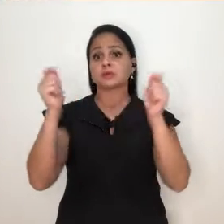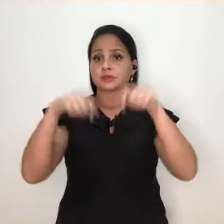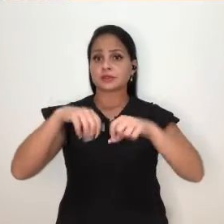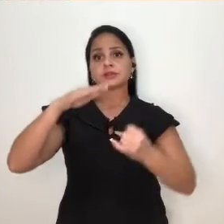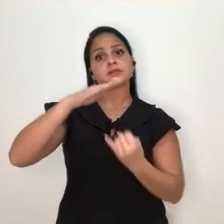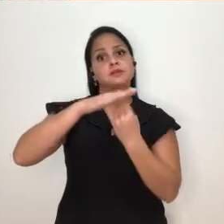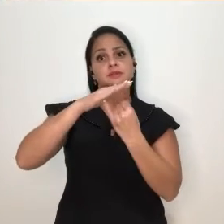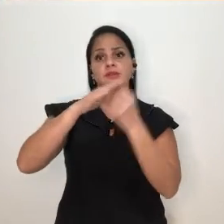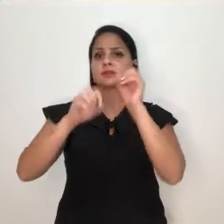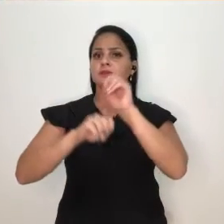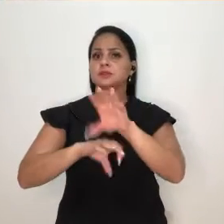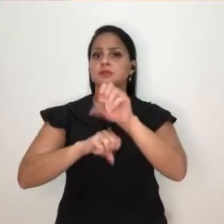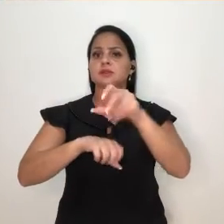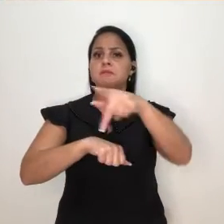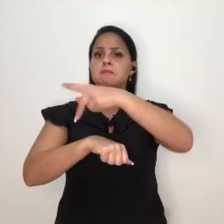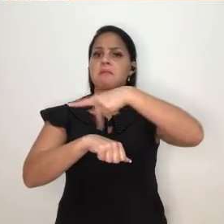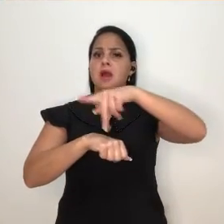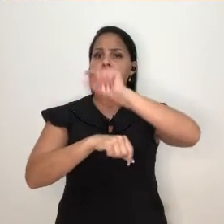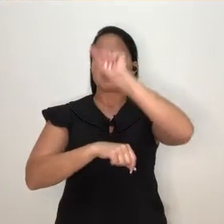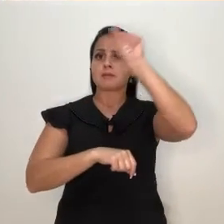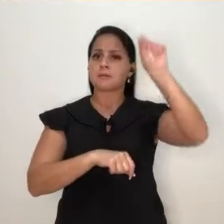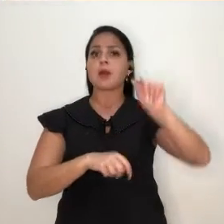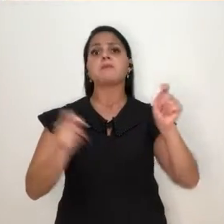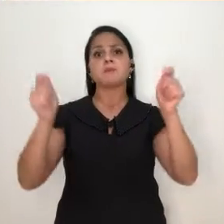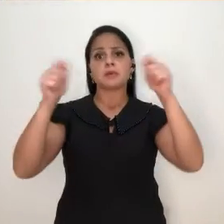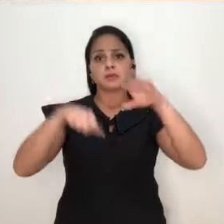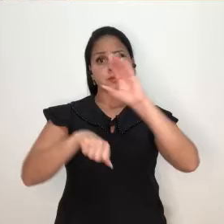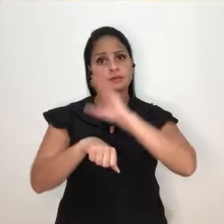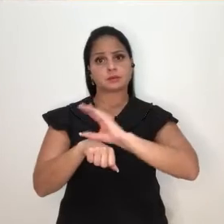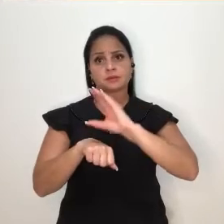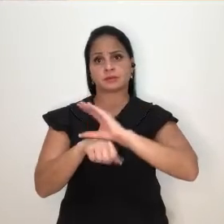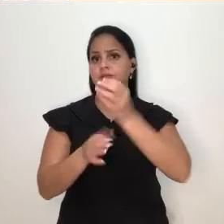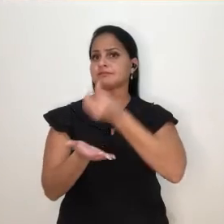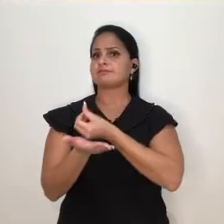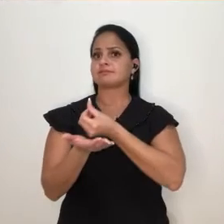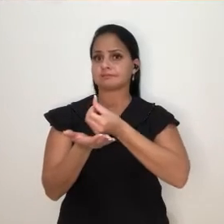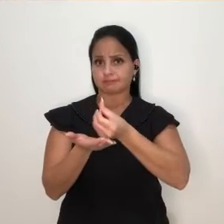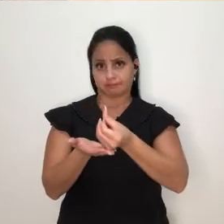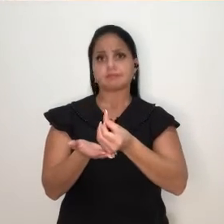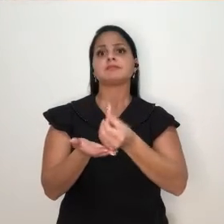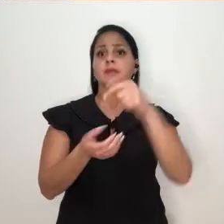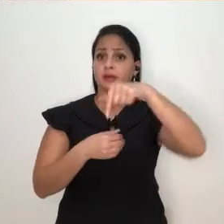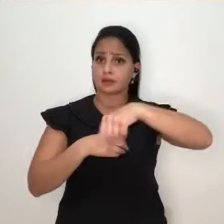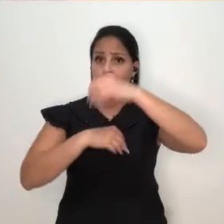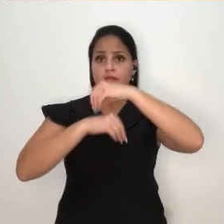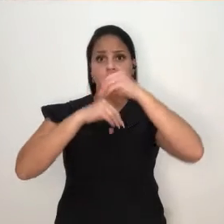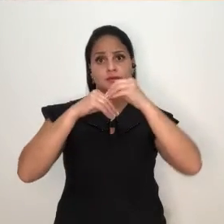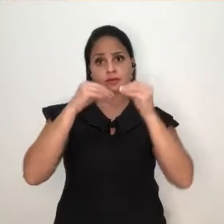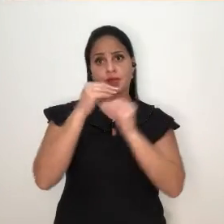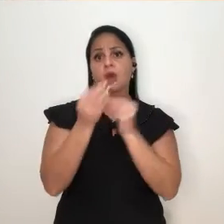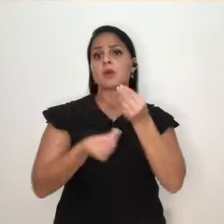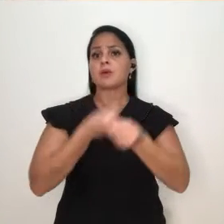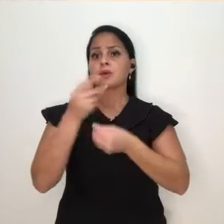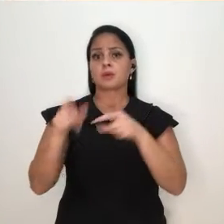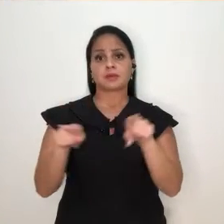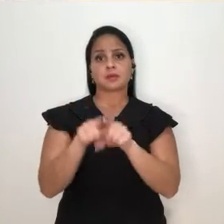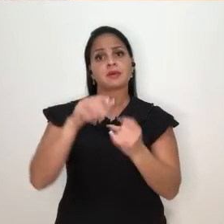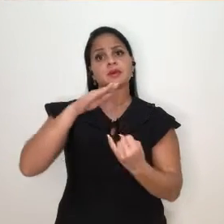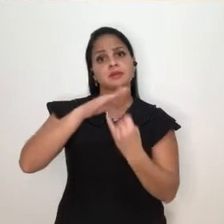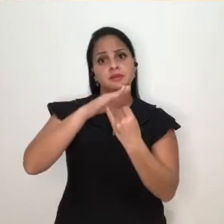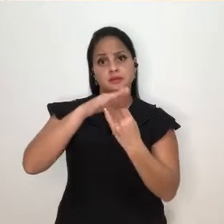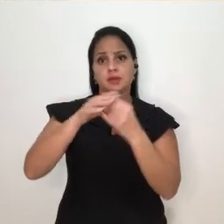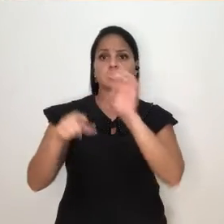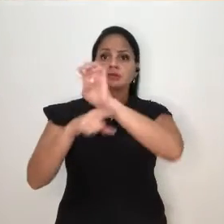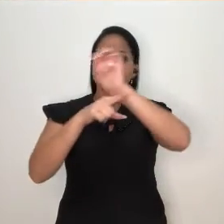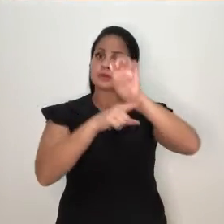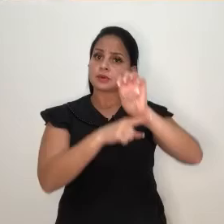federais de ensino de todo o país possam vir cursar semestres letivos conosco, assim como as